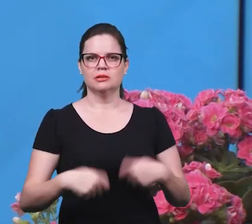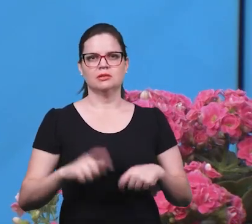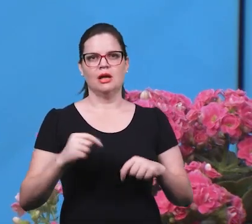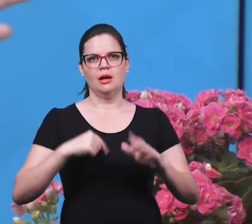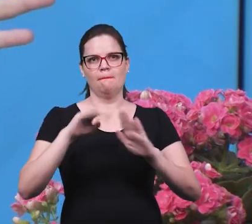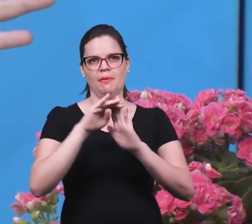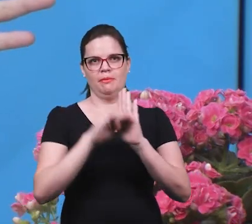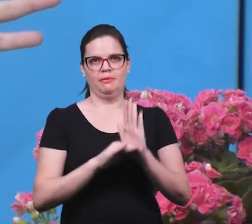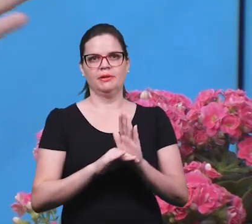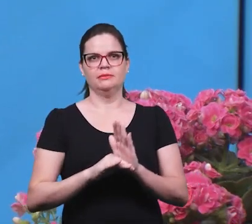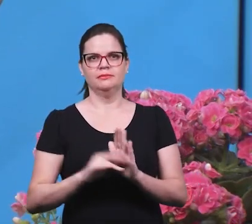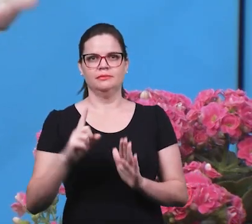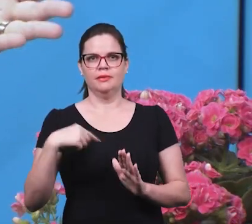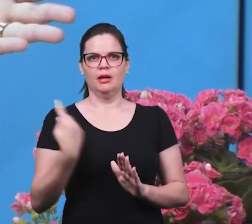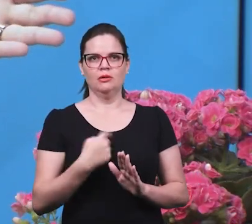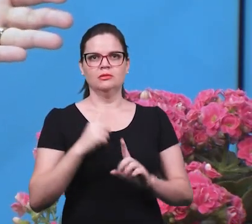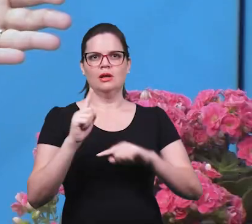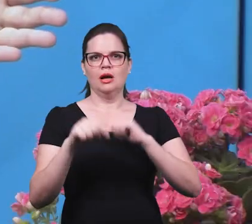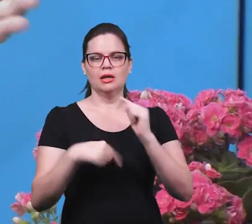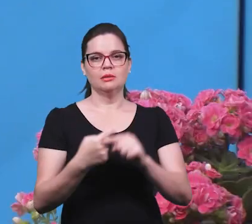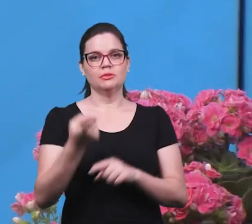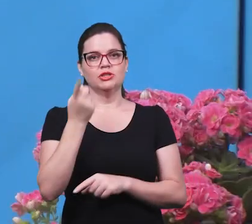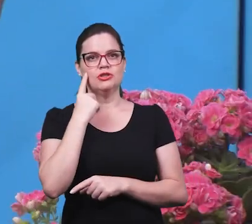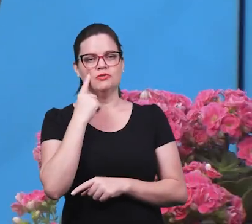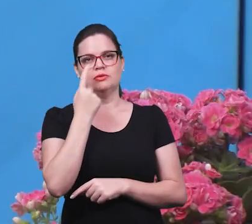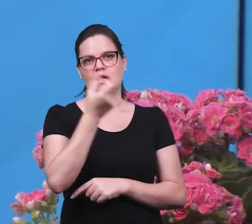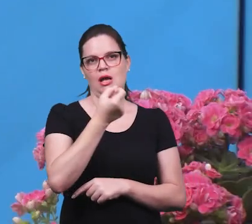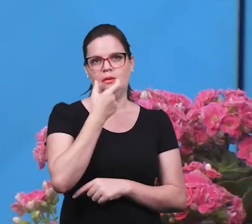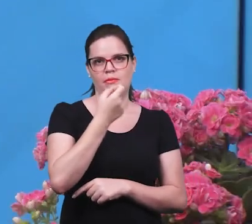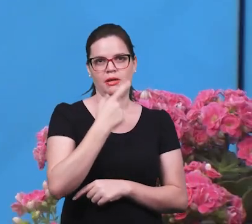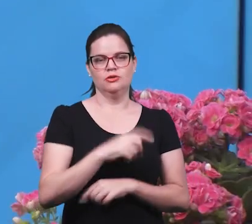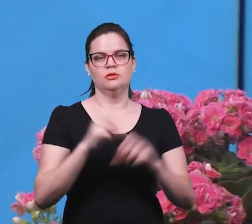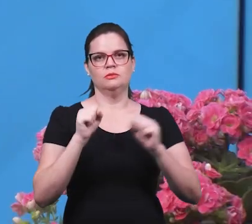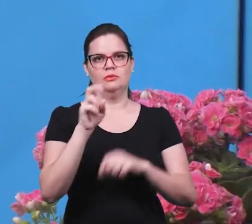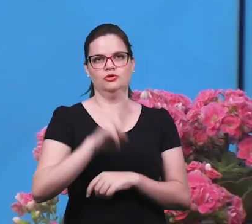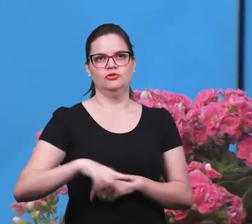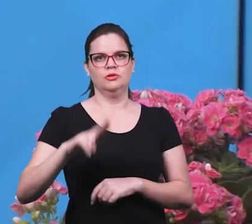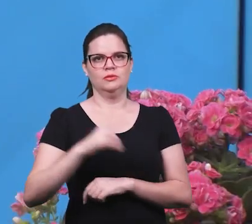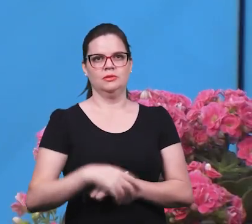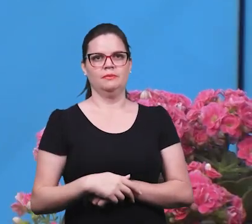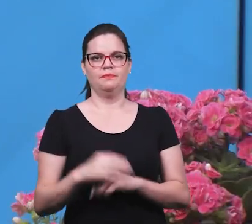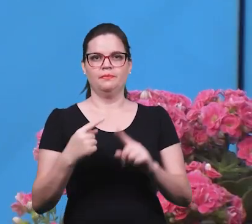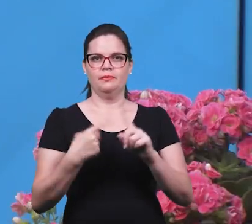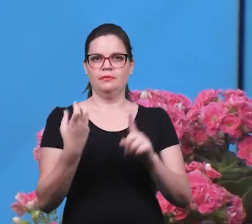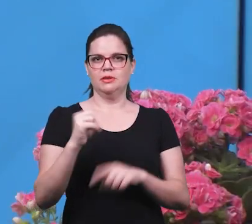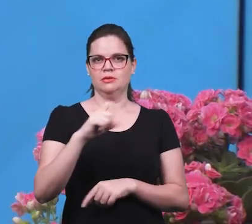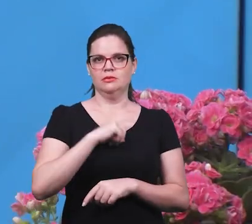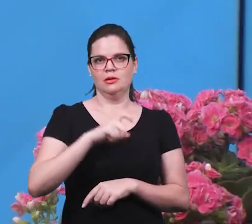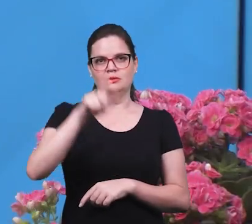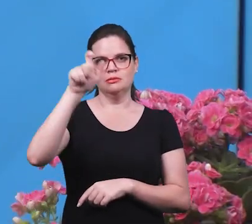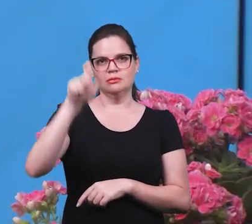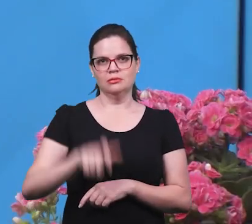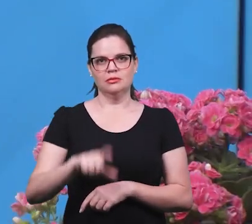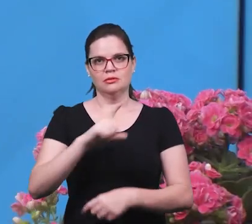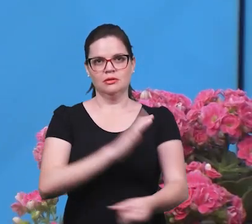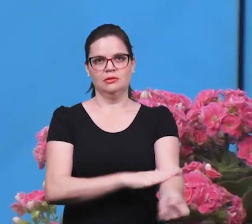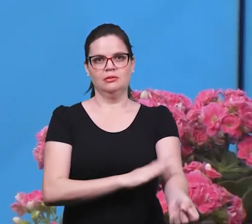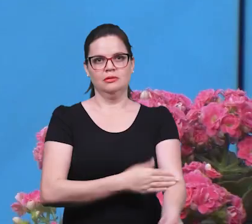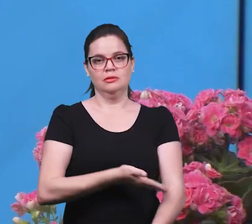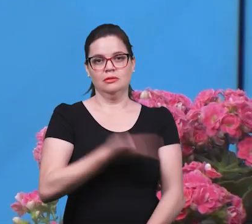para nós. E aí a gente vai atrás dos remédios que sim, podem ser usados. Mas se eu tenho um paciente que tem uma